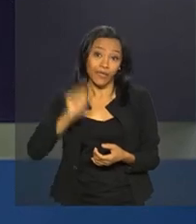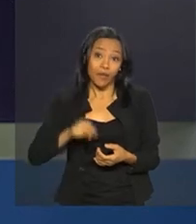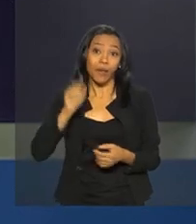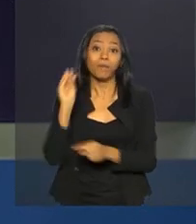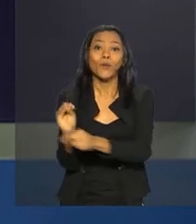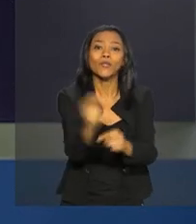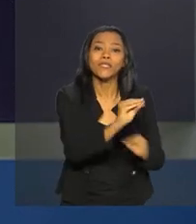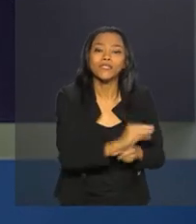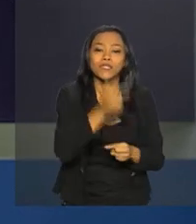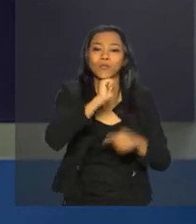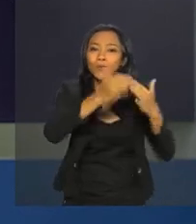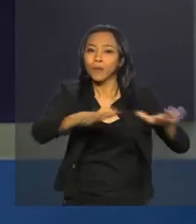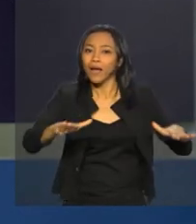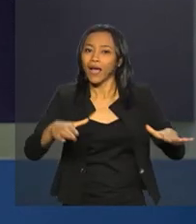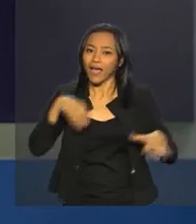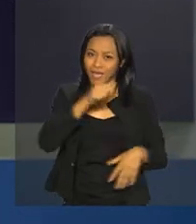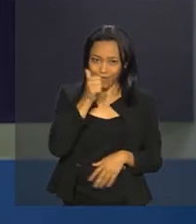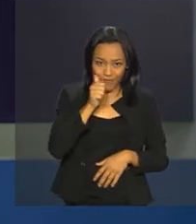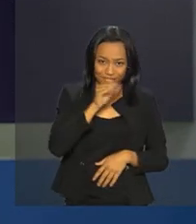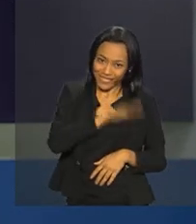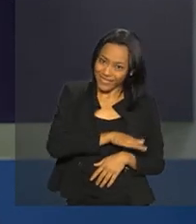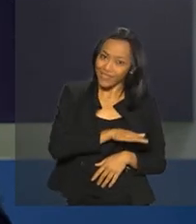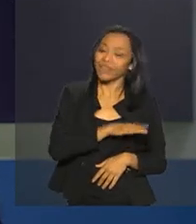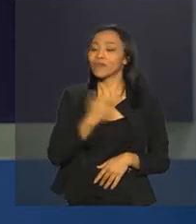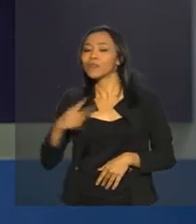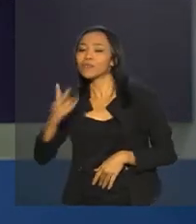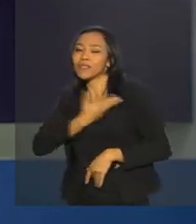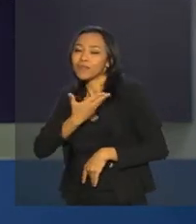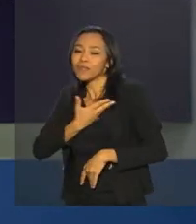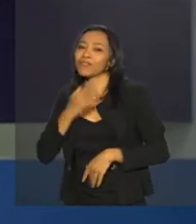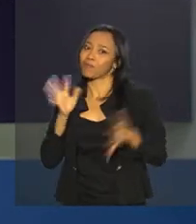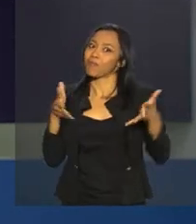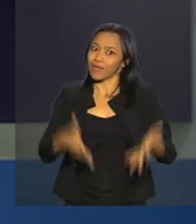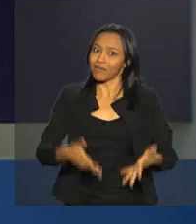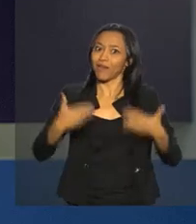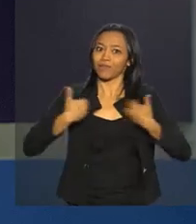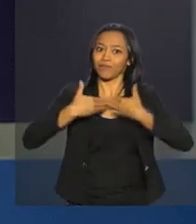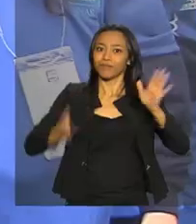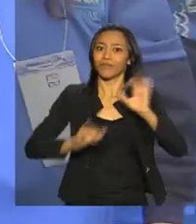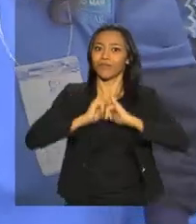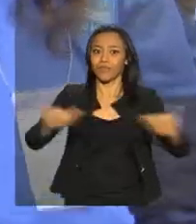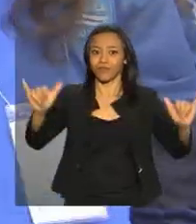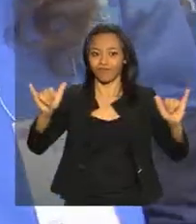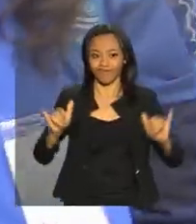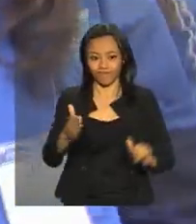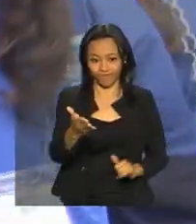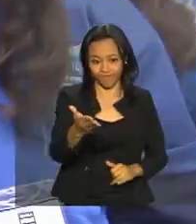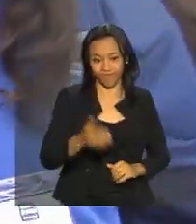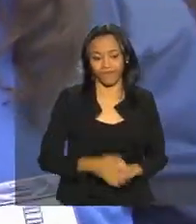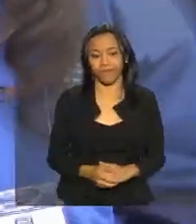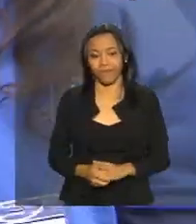Mar. Mariana e seus amigos de escola participaram do lançamento.